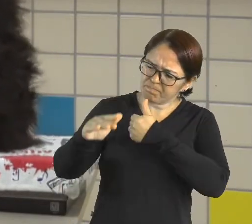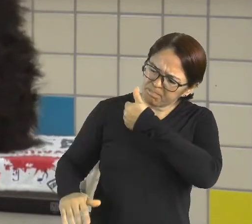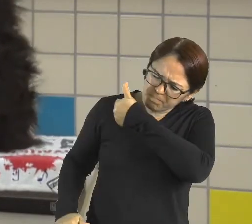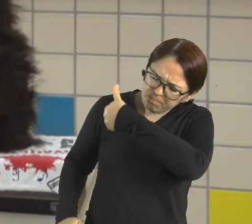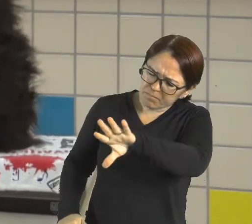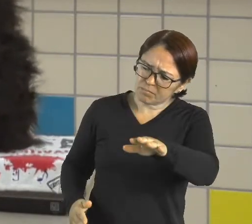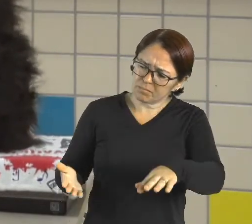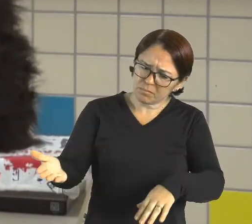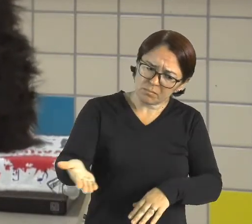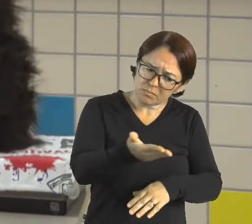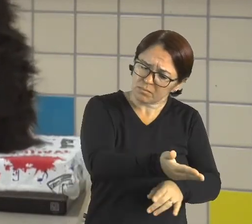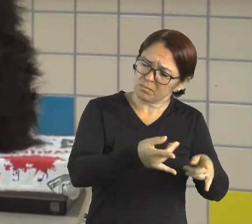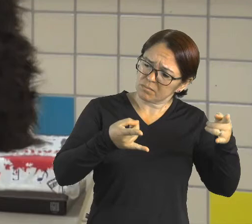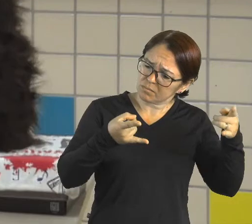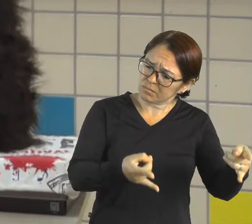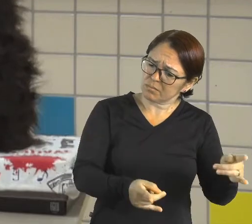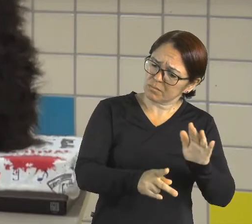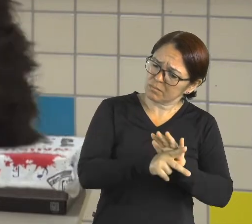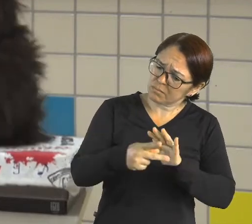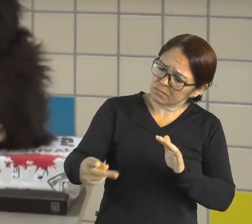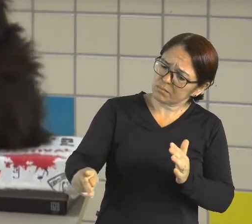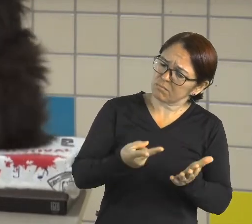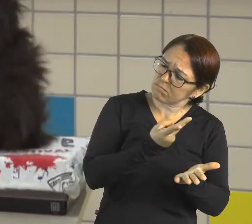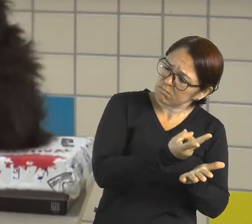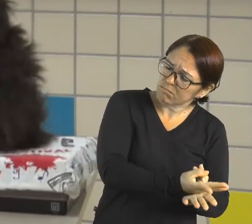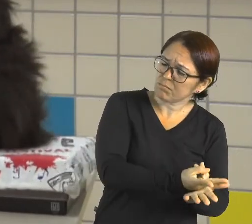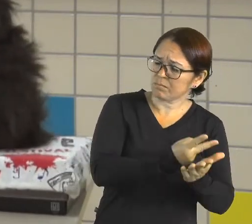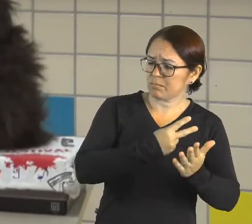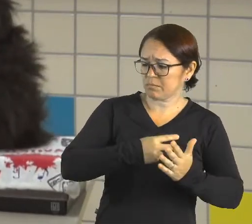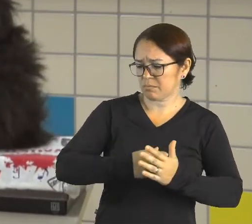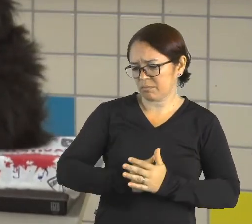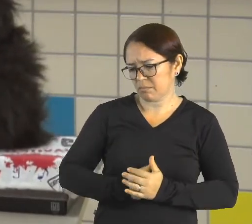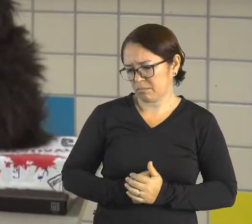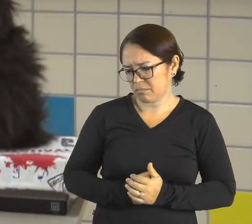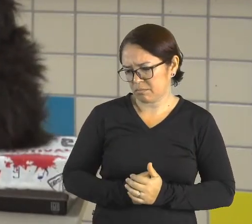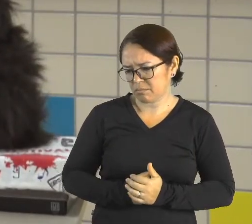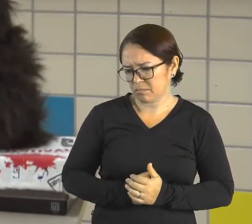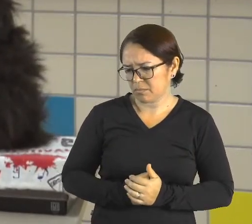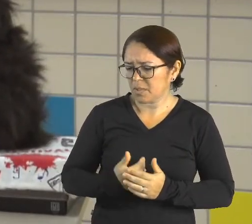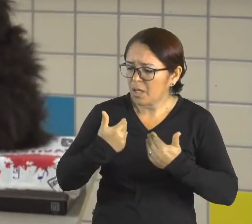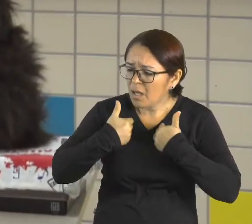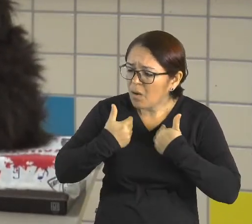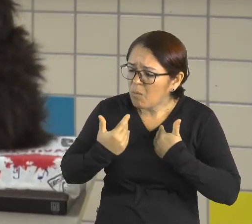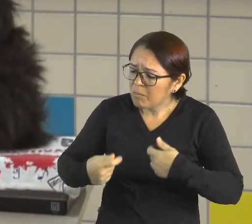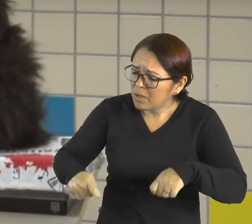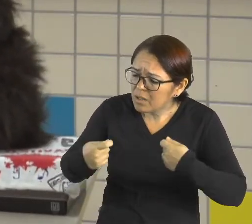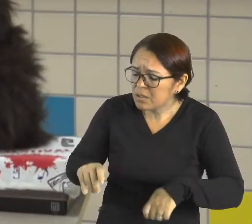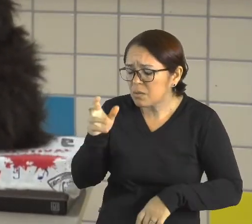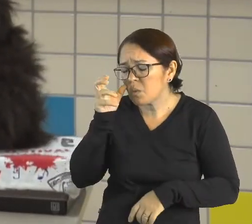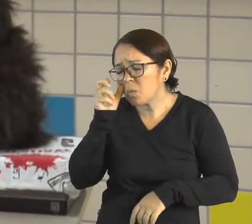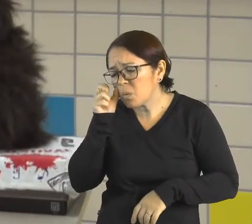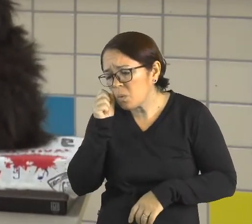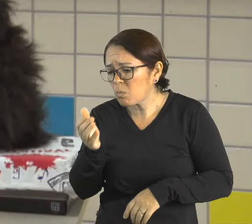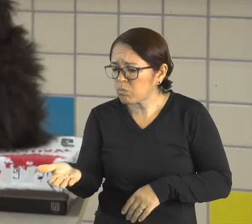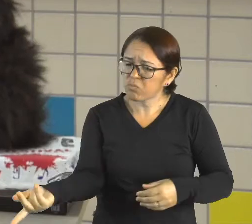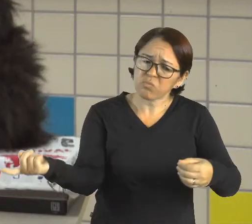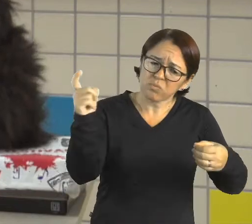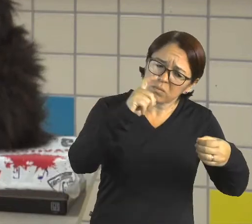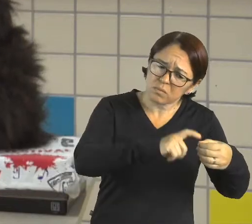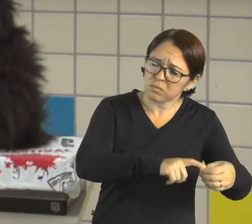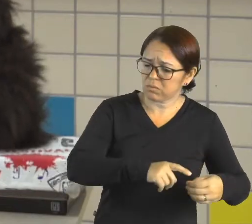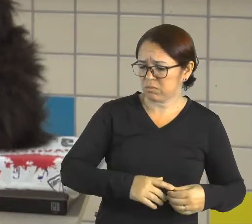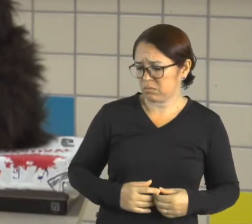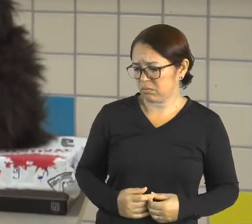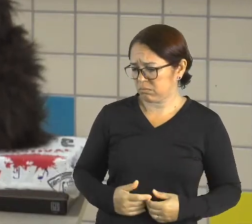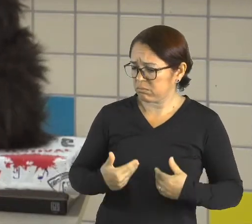daí, você tem a sua cama para se deitar. Papai quer dormir porque você não volta